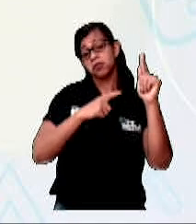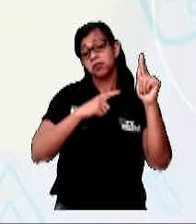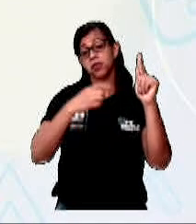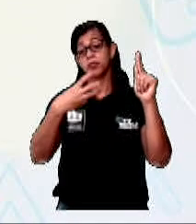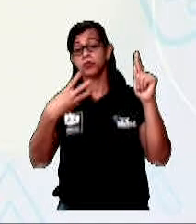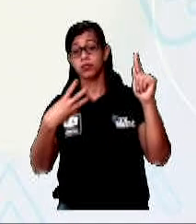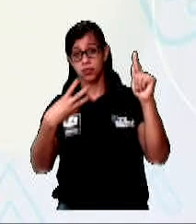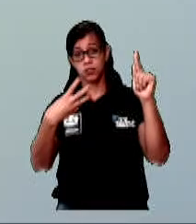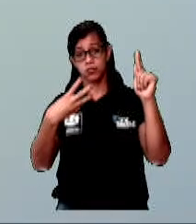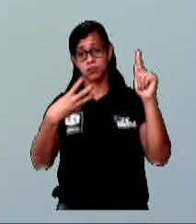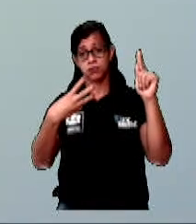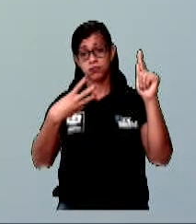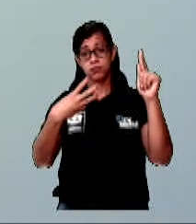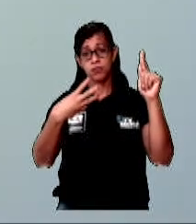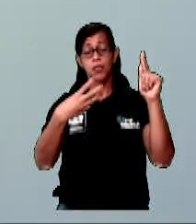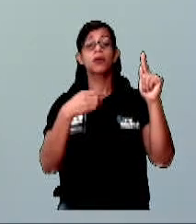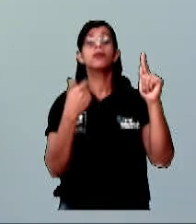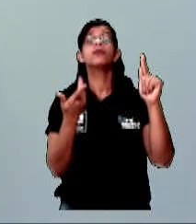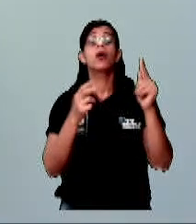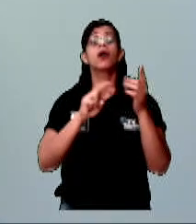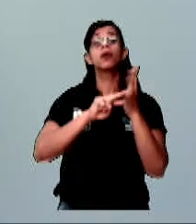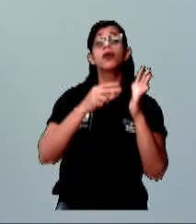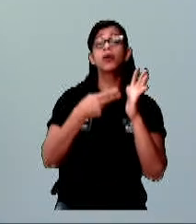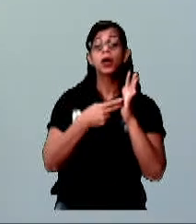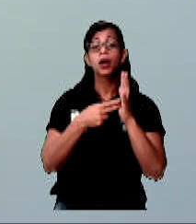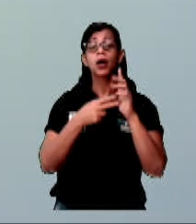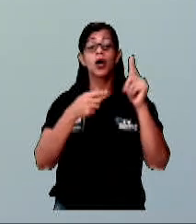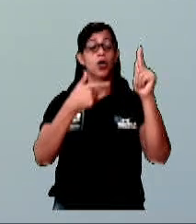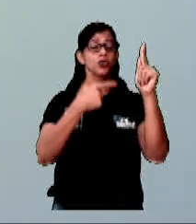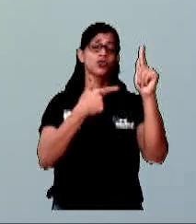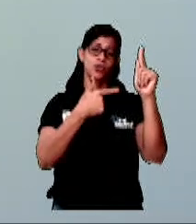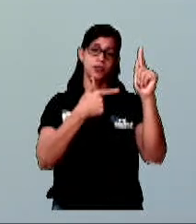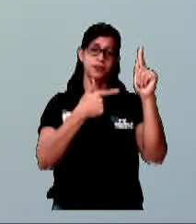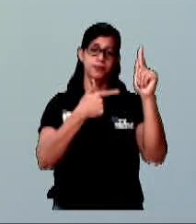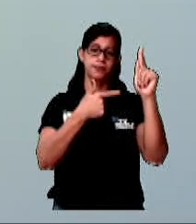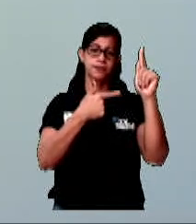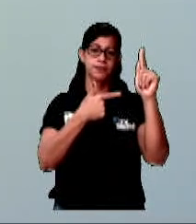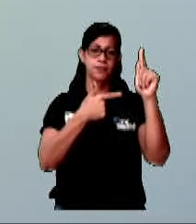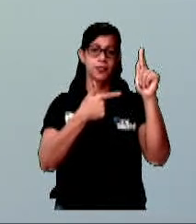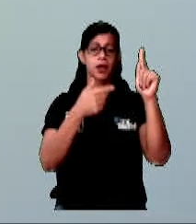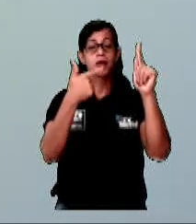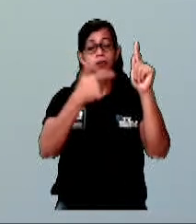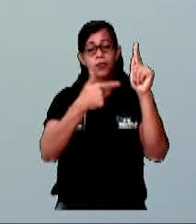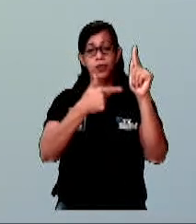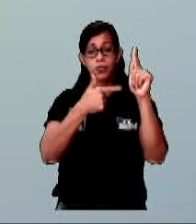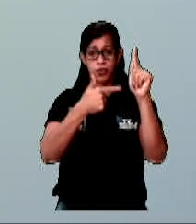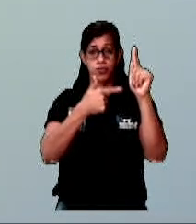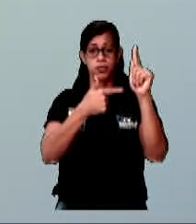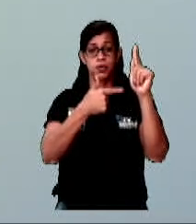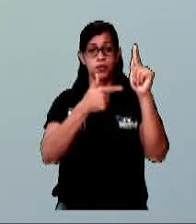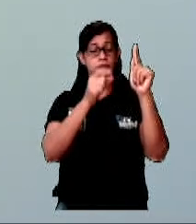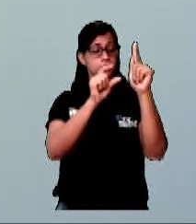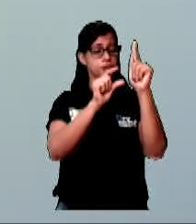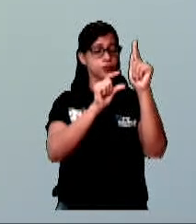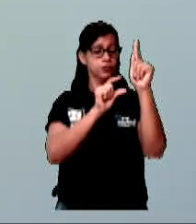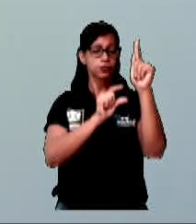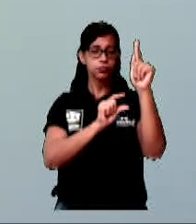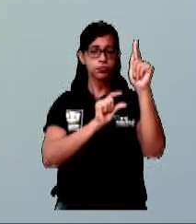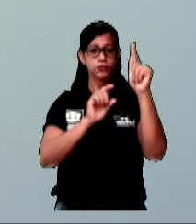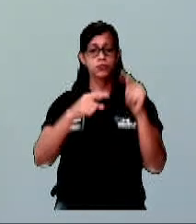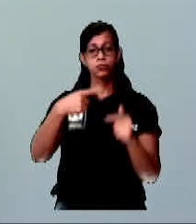vira 2 graus Celsius. Então, a última temperatura registrada foi 2 graus, depois de ele ter acompanhado toda